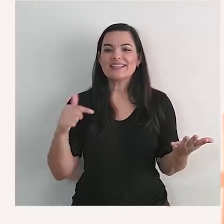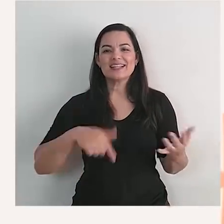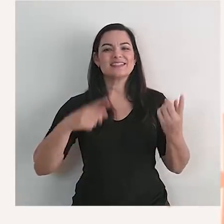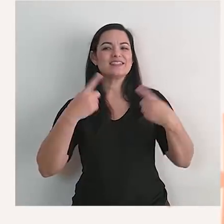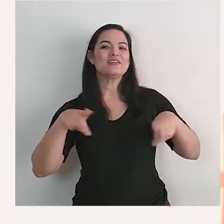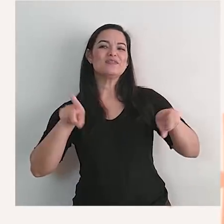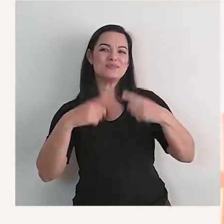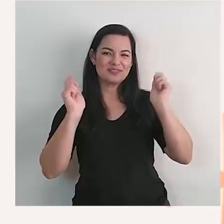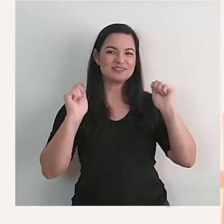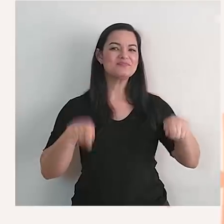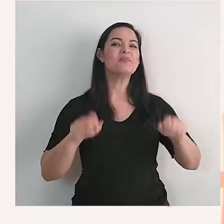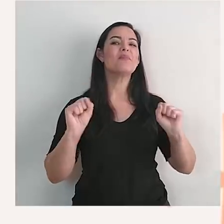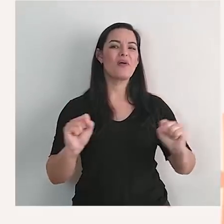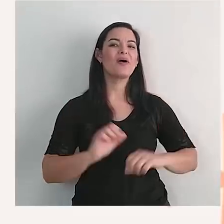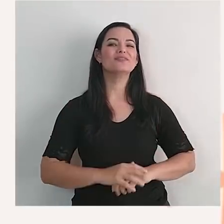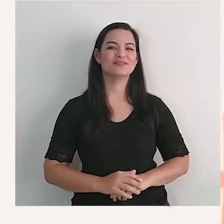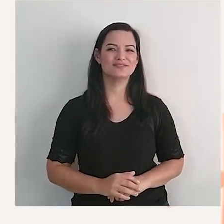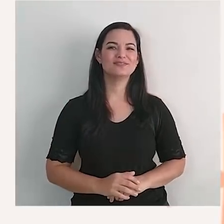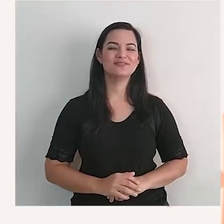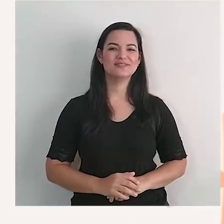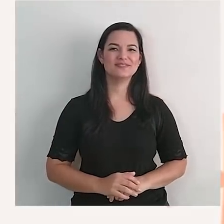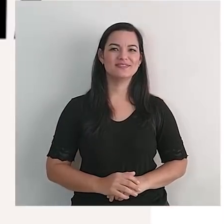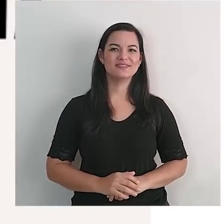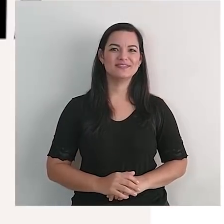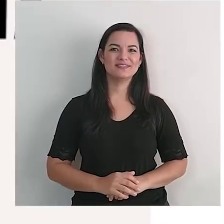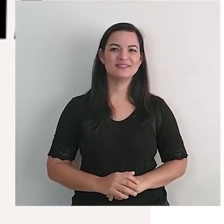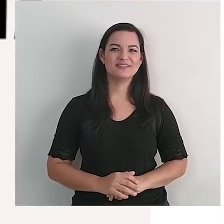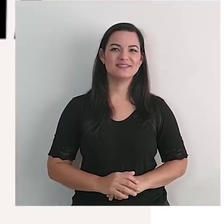super possível. Vamos ver?